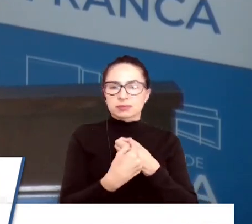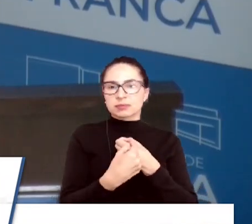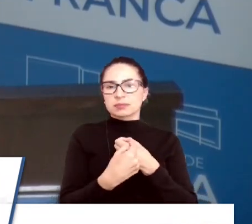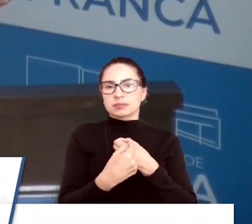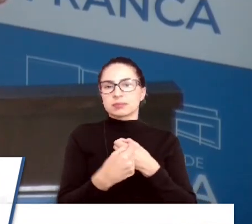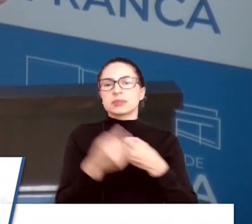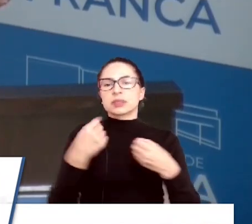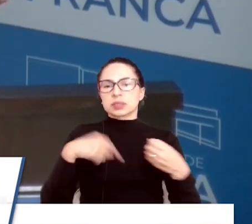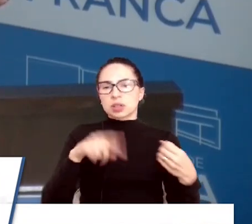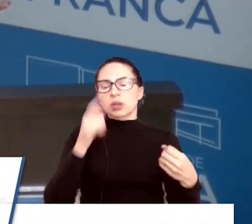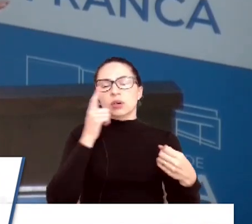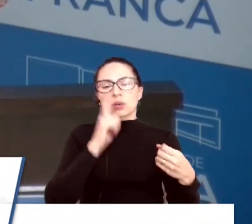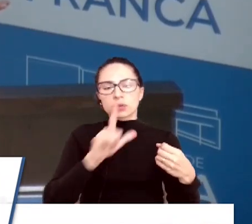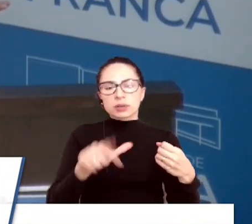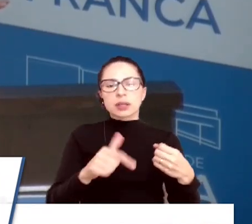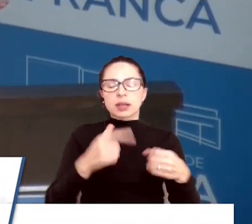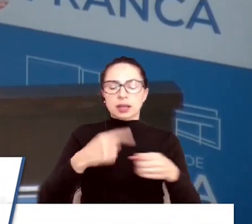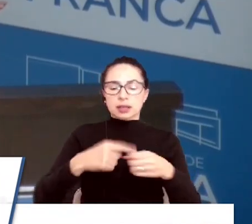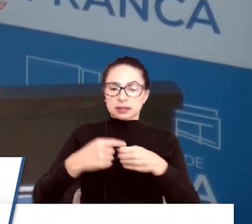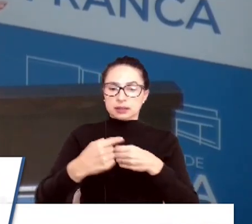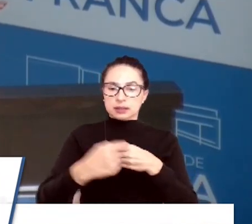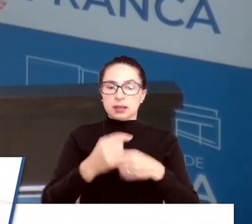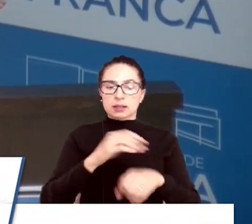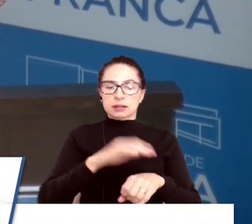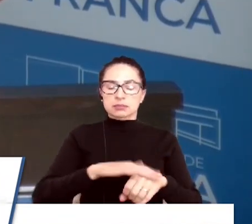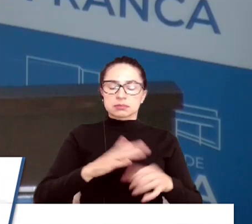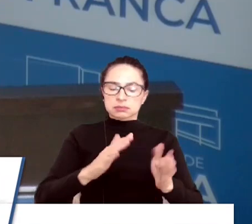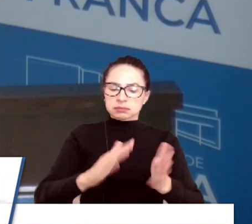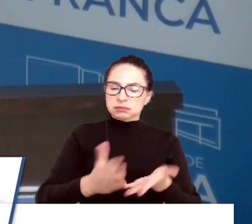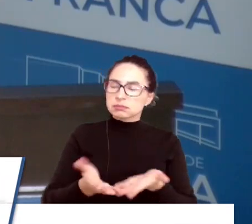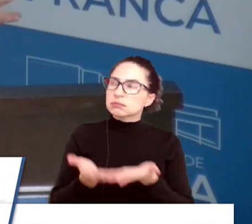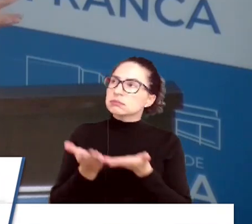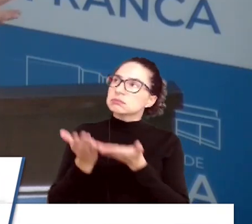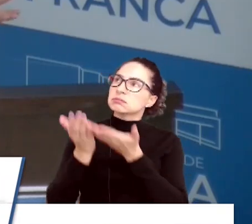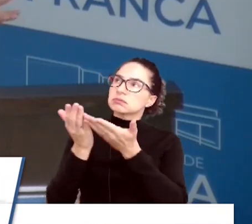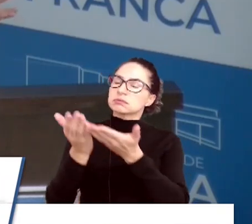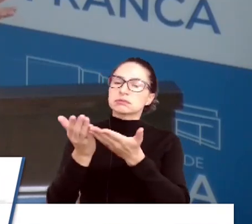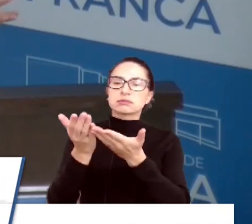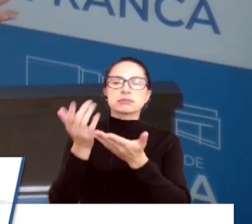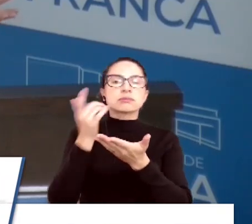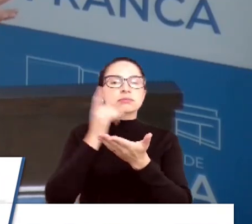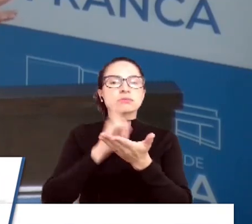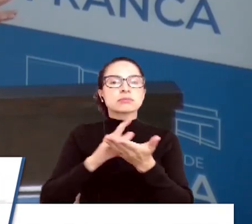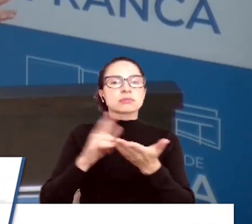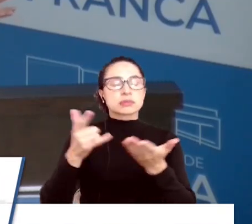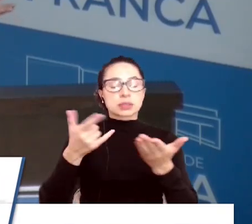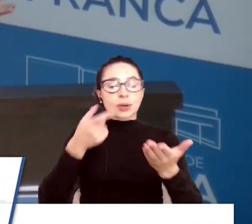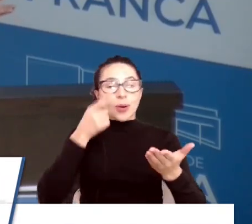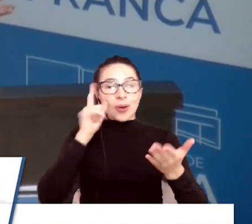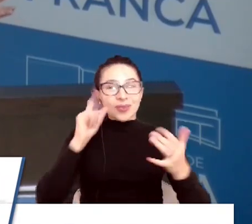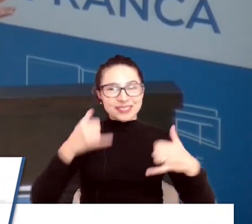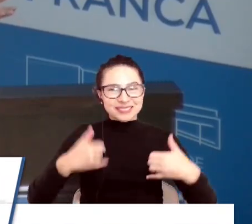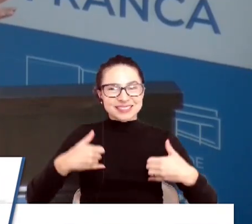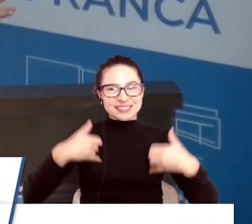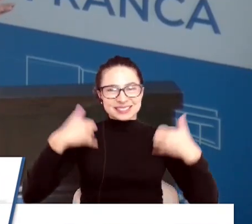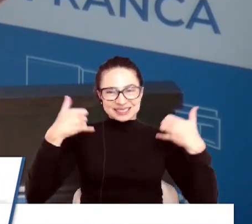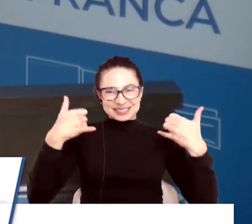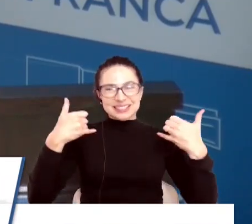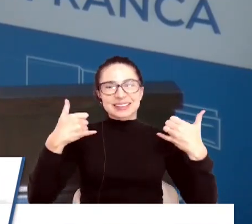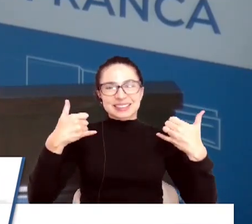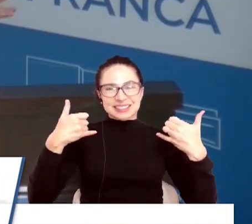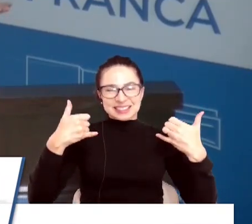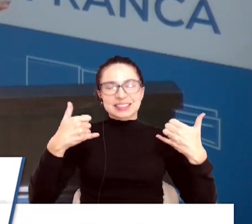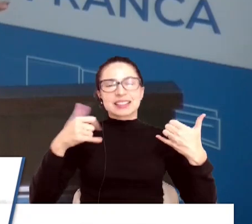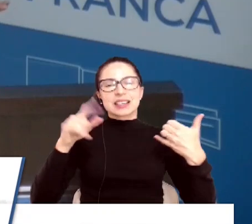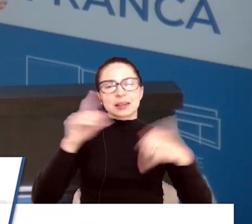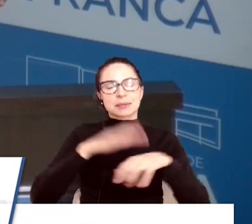nós colocamos a nossa cidade nas tuas mãos, que completou aniversário ontem. Senhor, tu